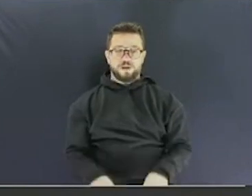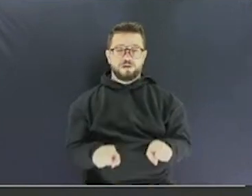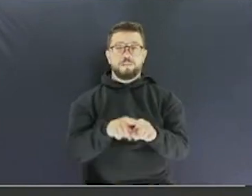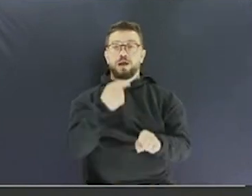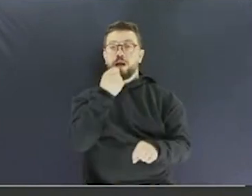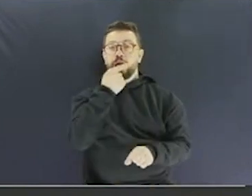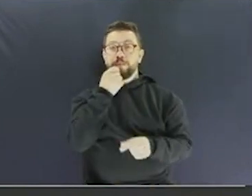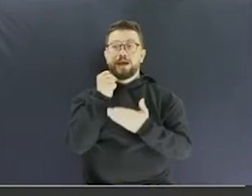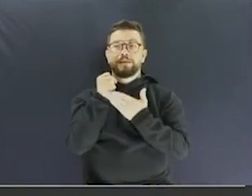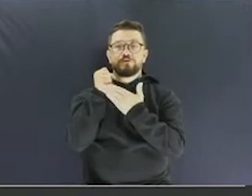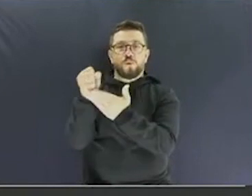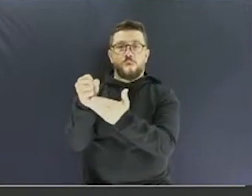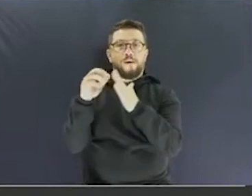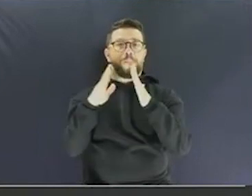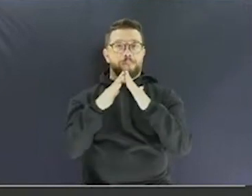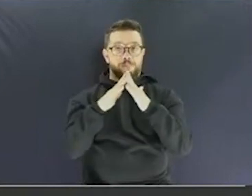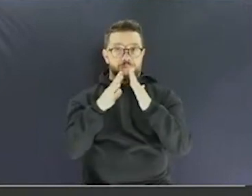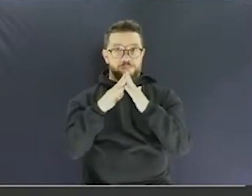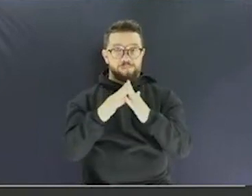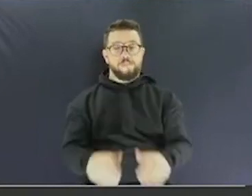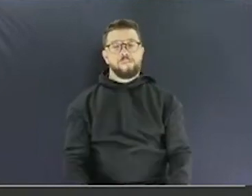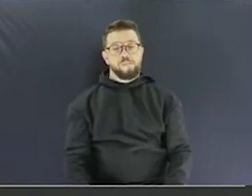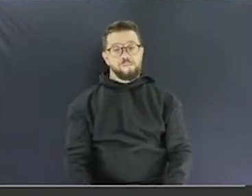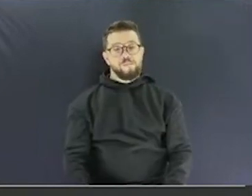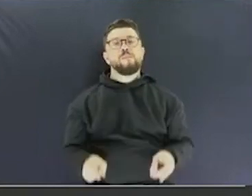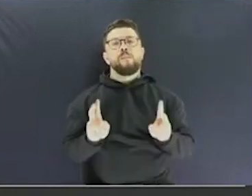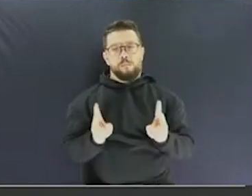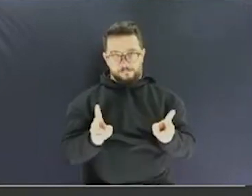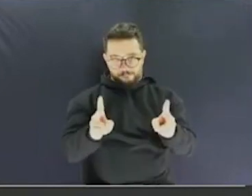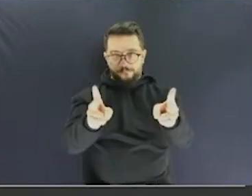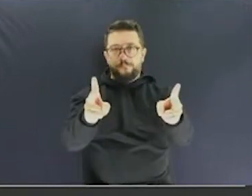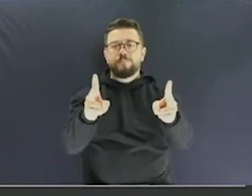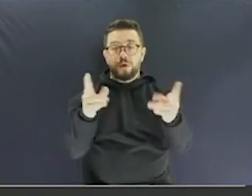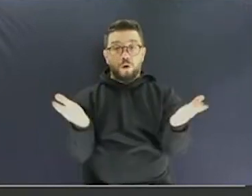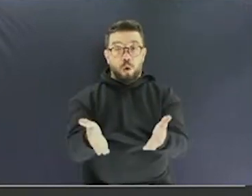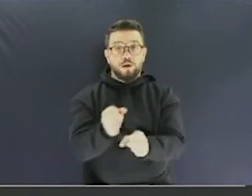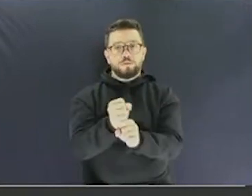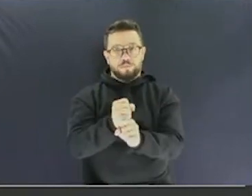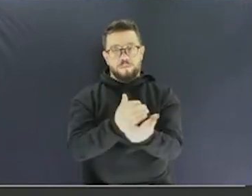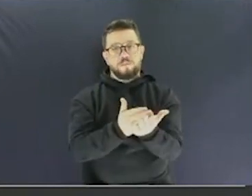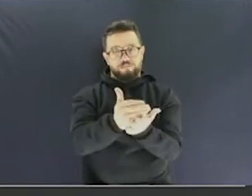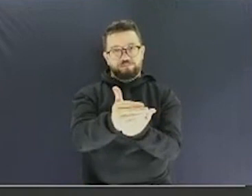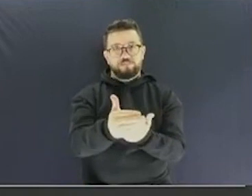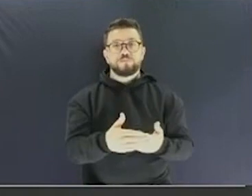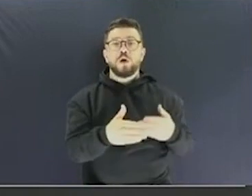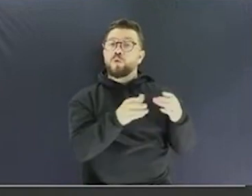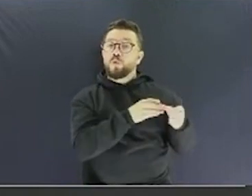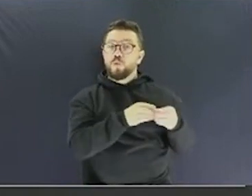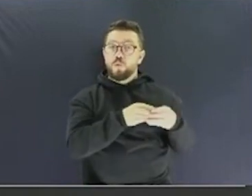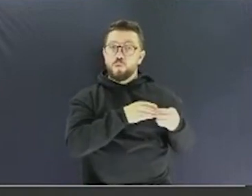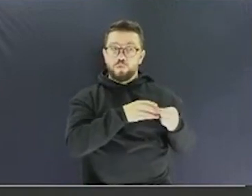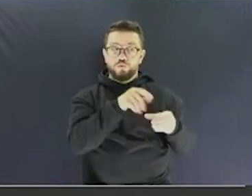ao paciente em condição crônica, que também está caminhando para ser entregue este ano, e o concurso público, que vem sendo